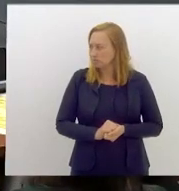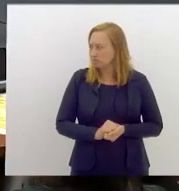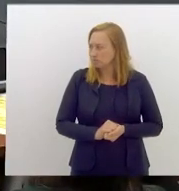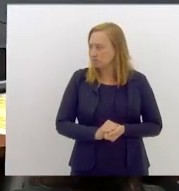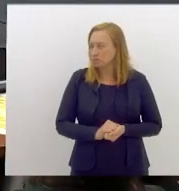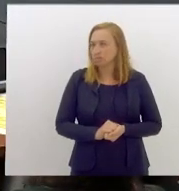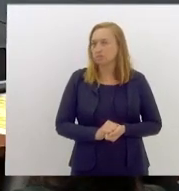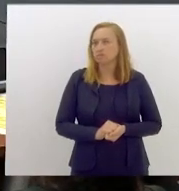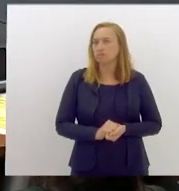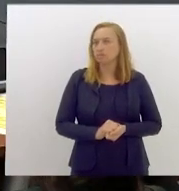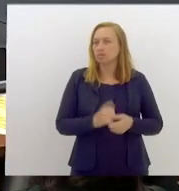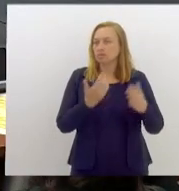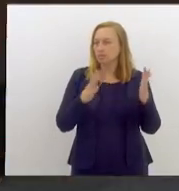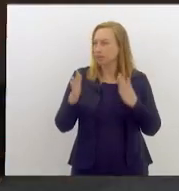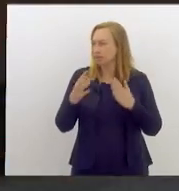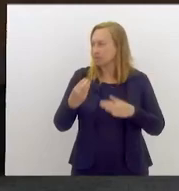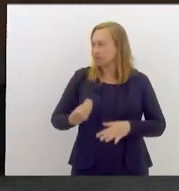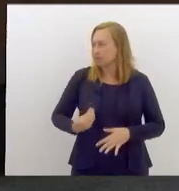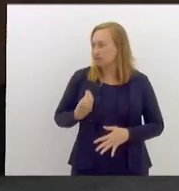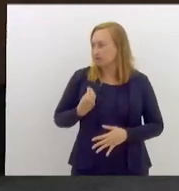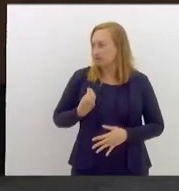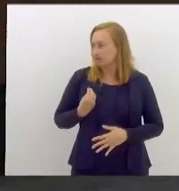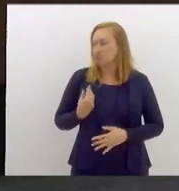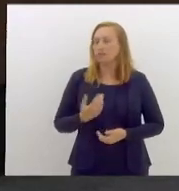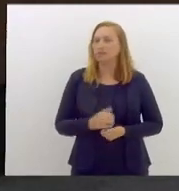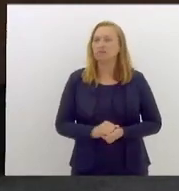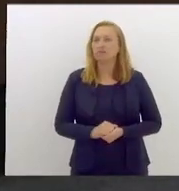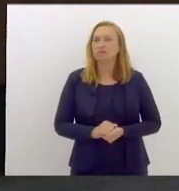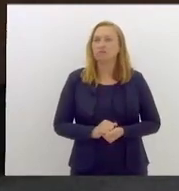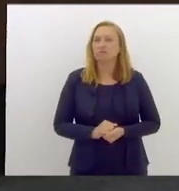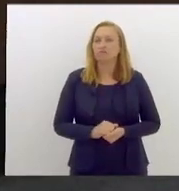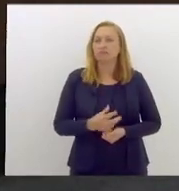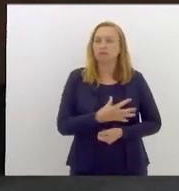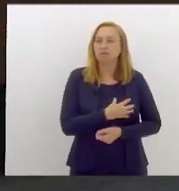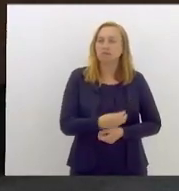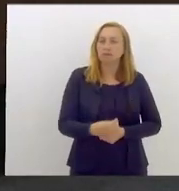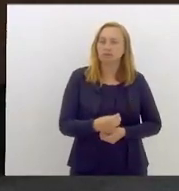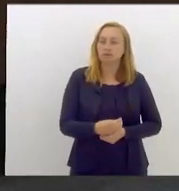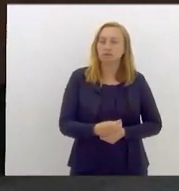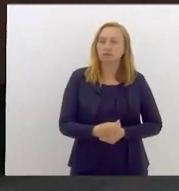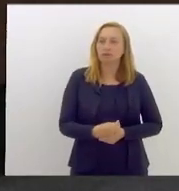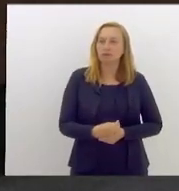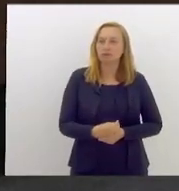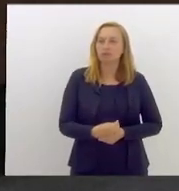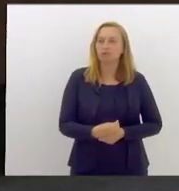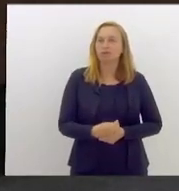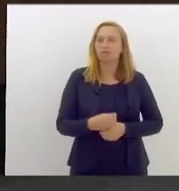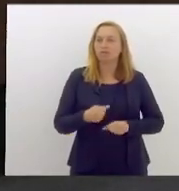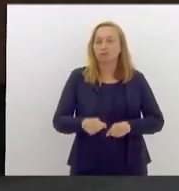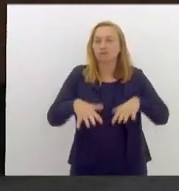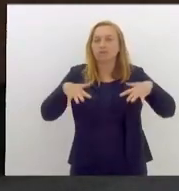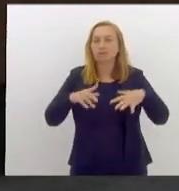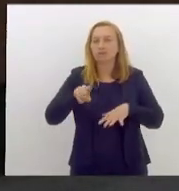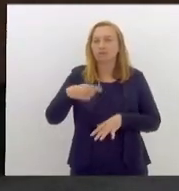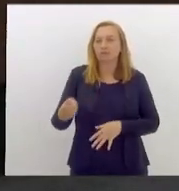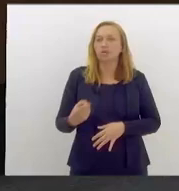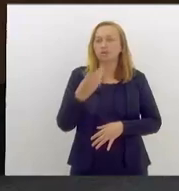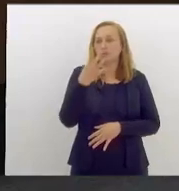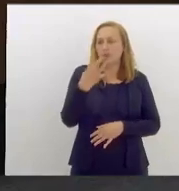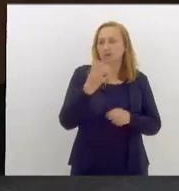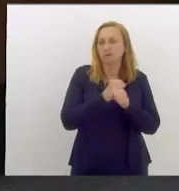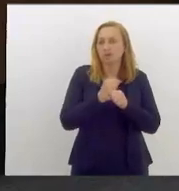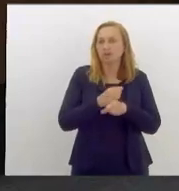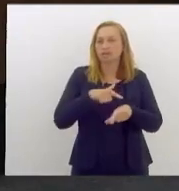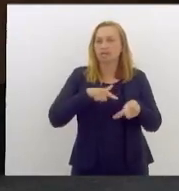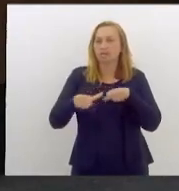saudar a presença da minha esposa da minha filha que se encontra aqui no plenário após quatro anos de Mandato é a primeira vez